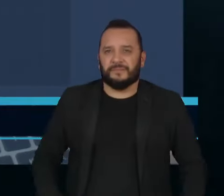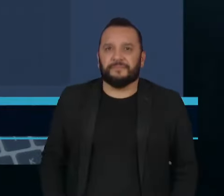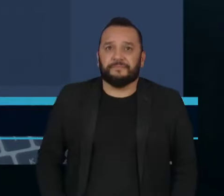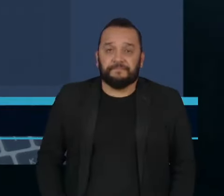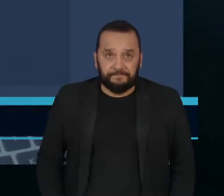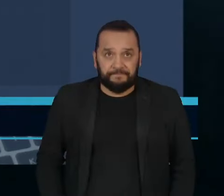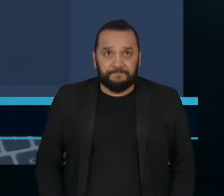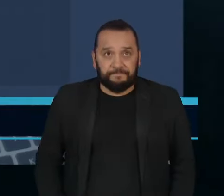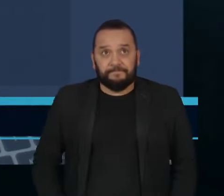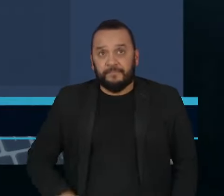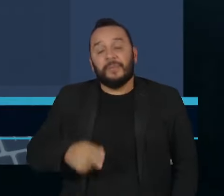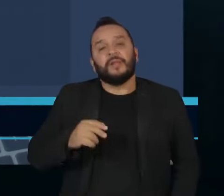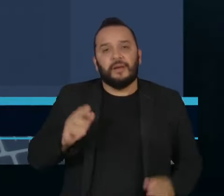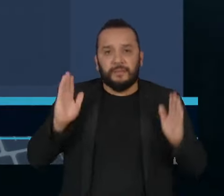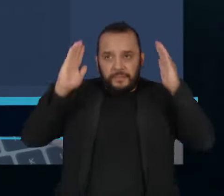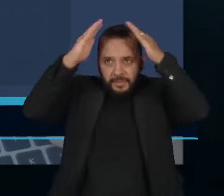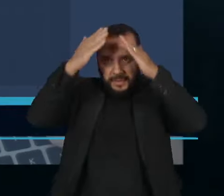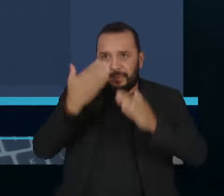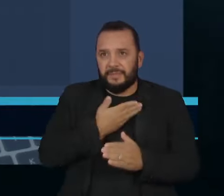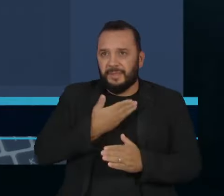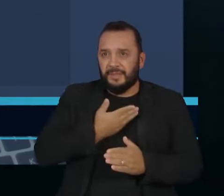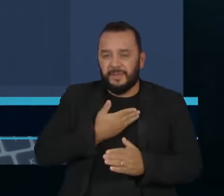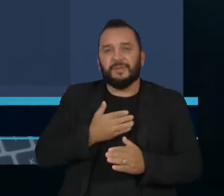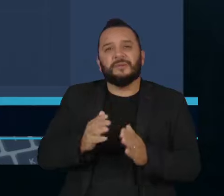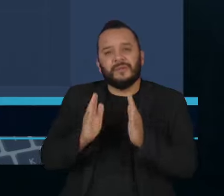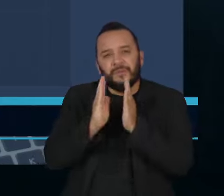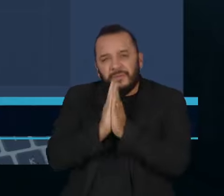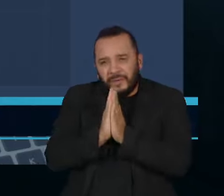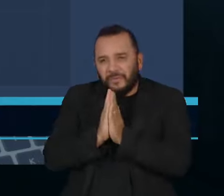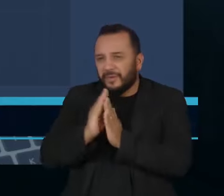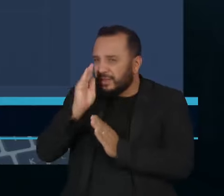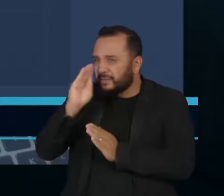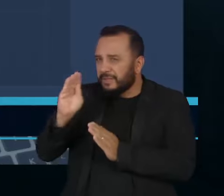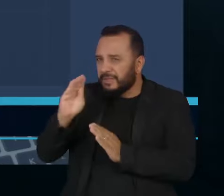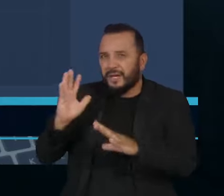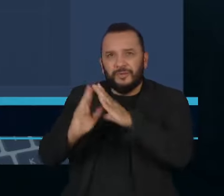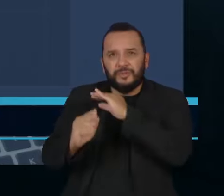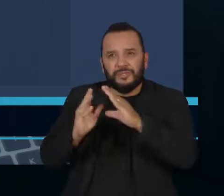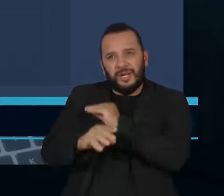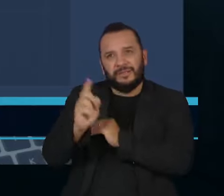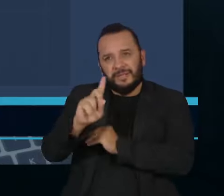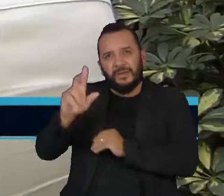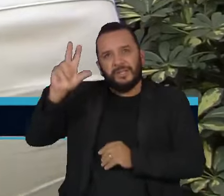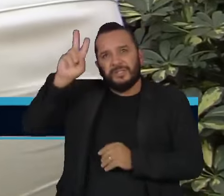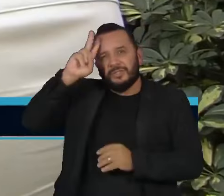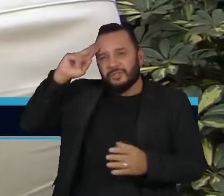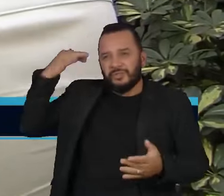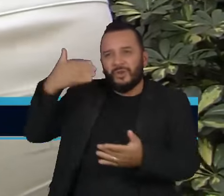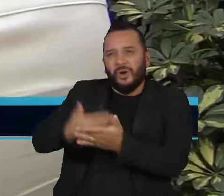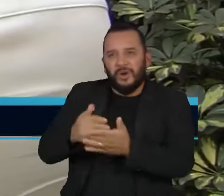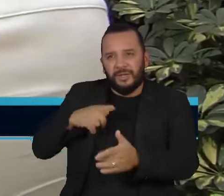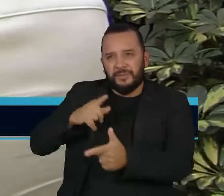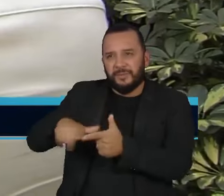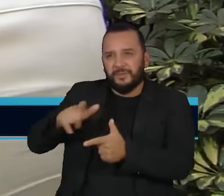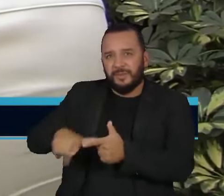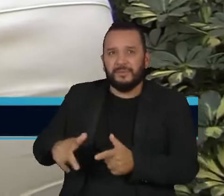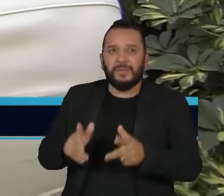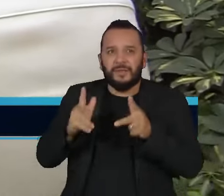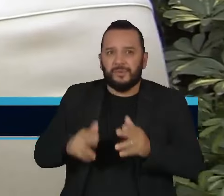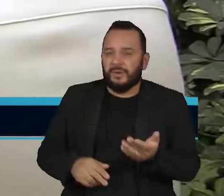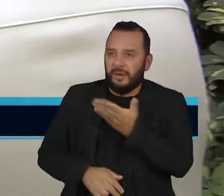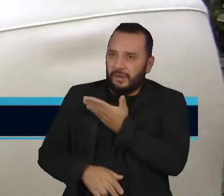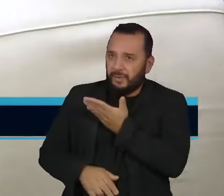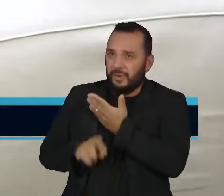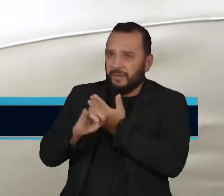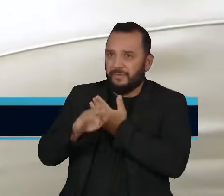Francisco falou para o mundo não virar as costas aos refugiados, para suas histórias e seus dramas. Foi o que salvou o Javier. No